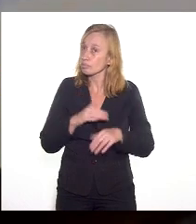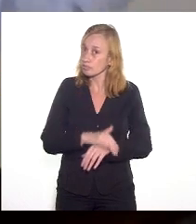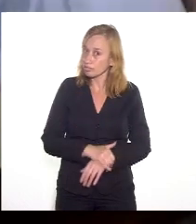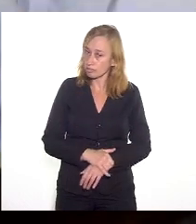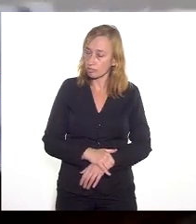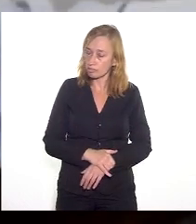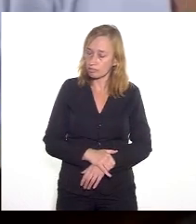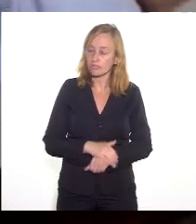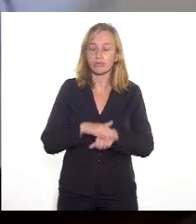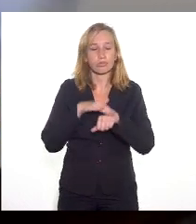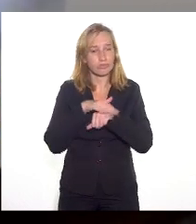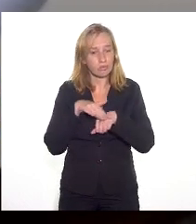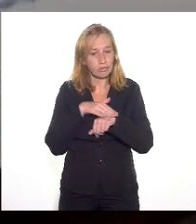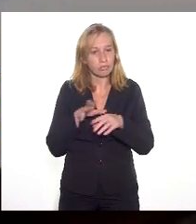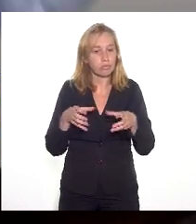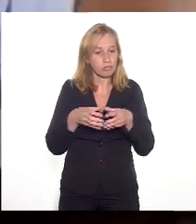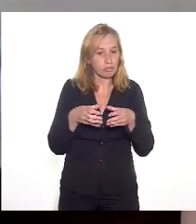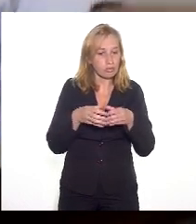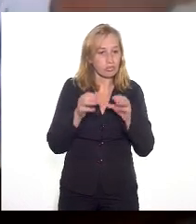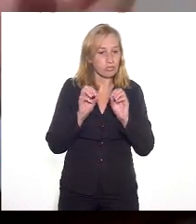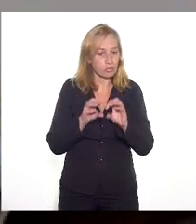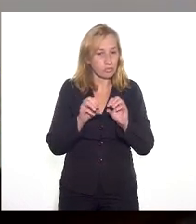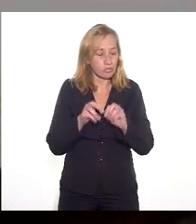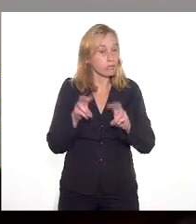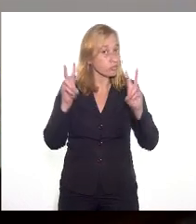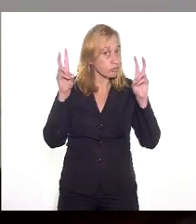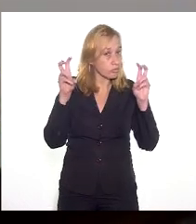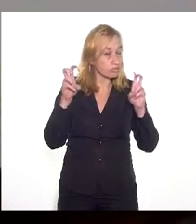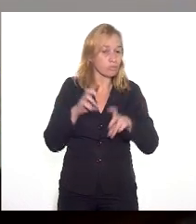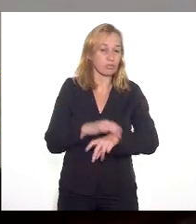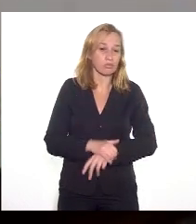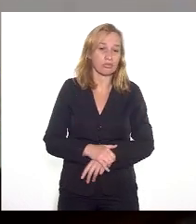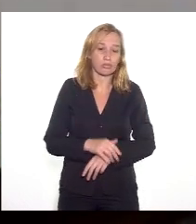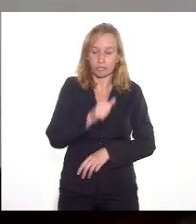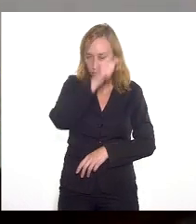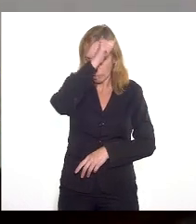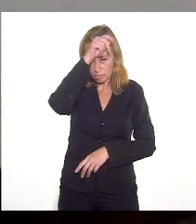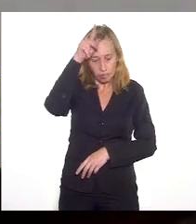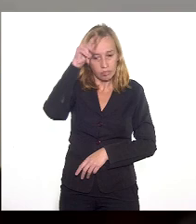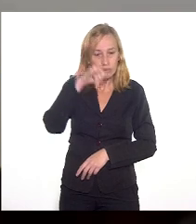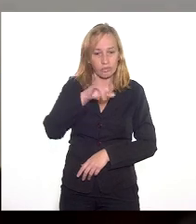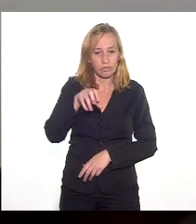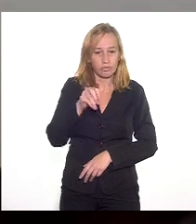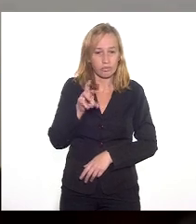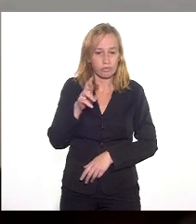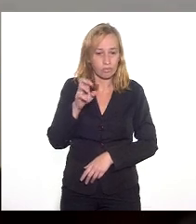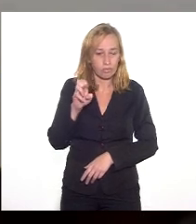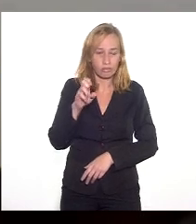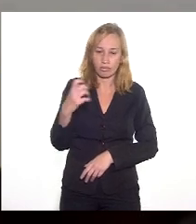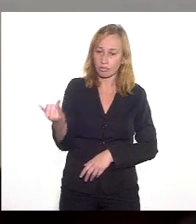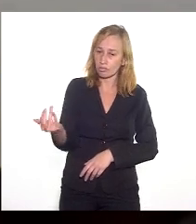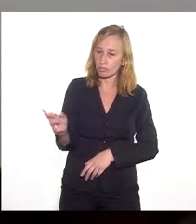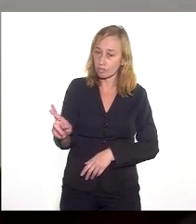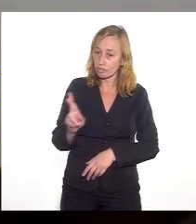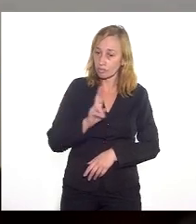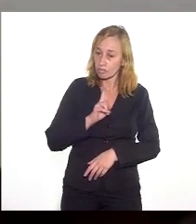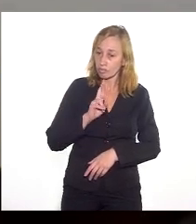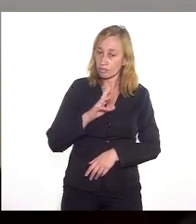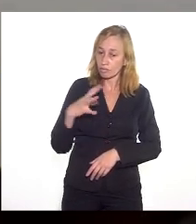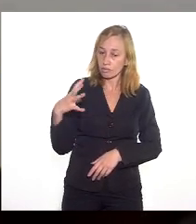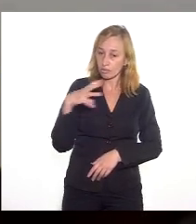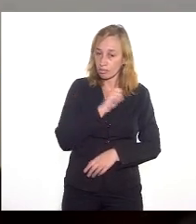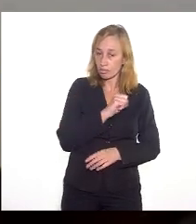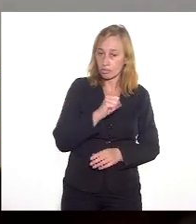temos conversado na Comissão de Educação sobre este tema, o prefeito Jorge Miranda me respondeu rapidamente, por WhatsApp